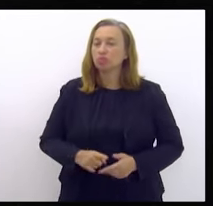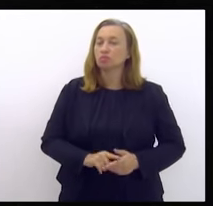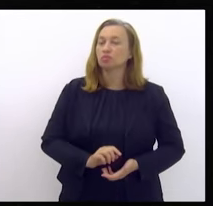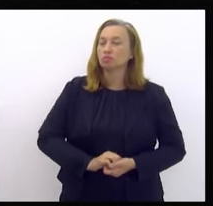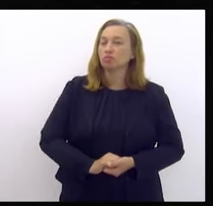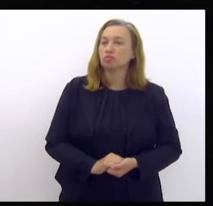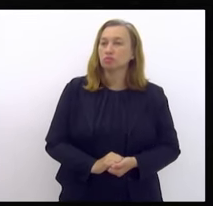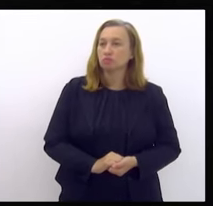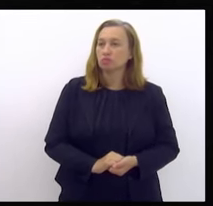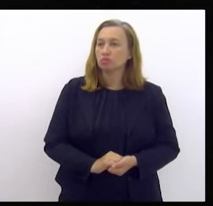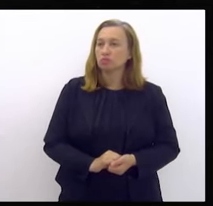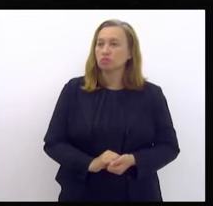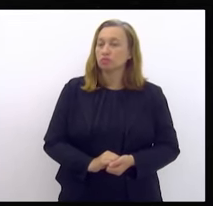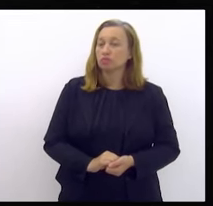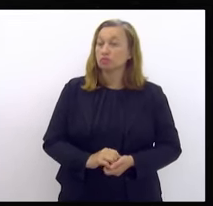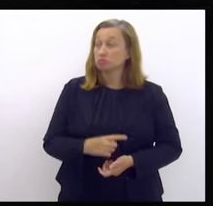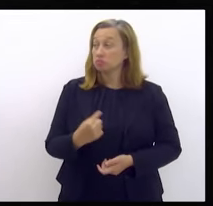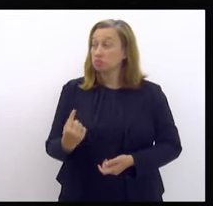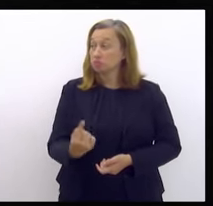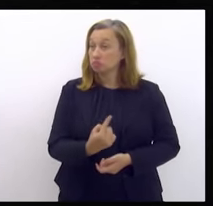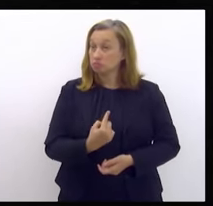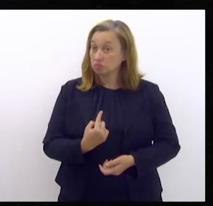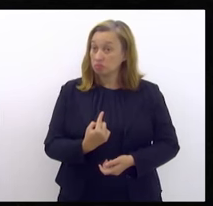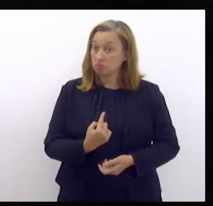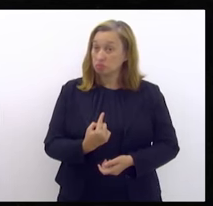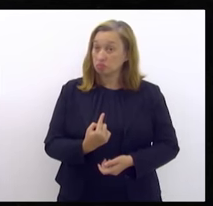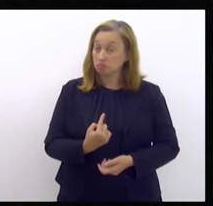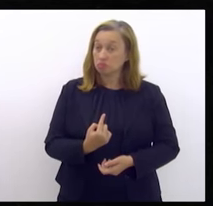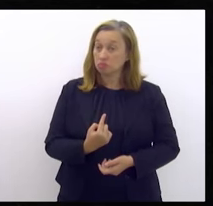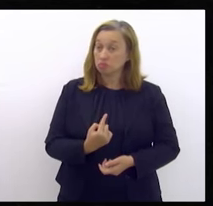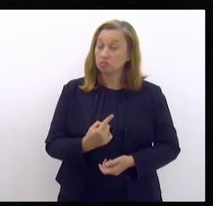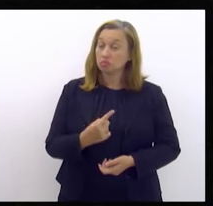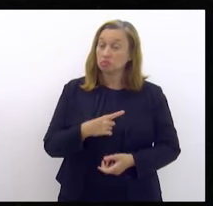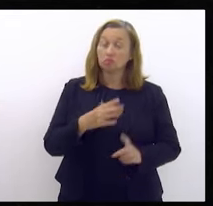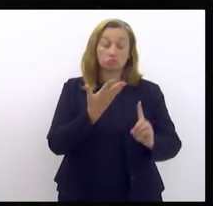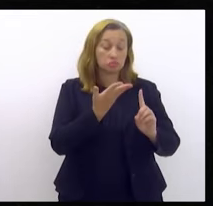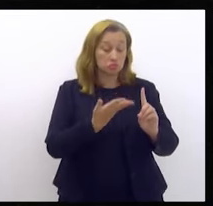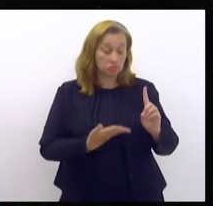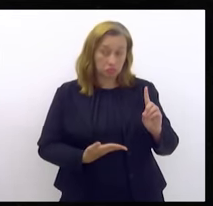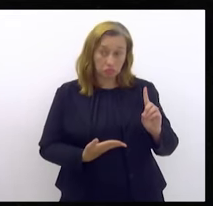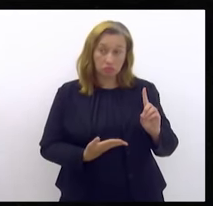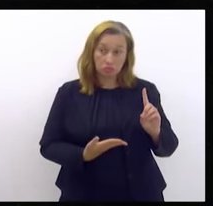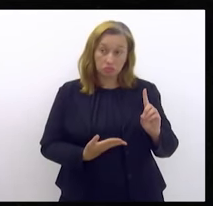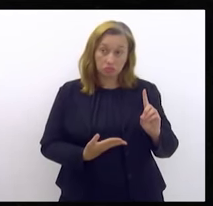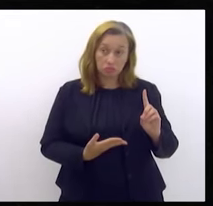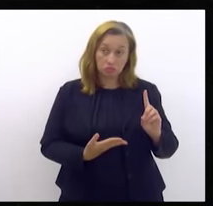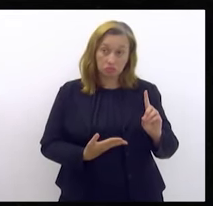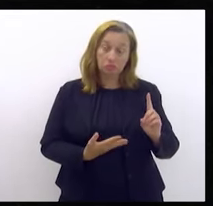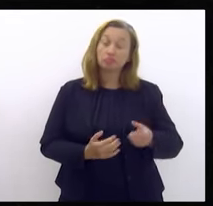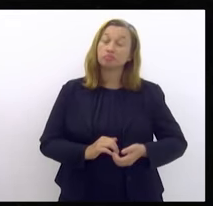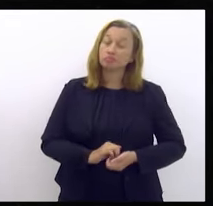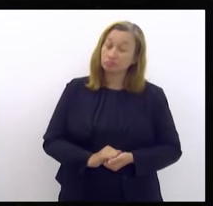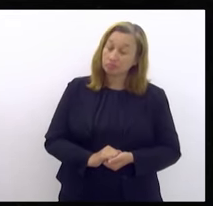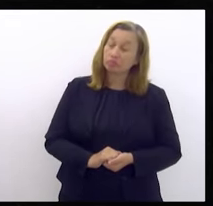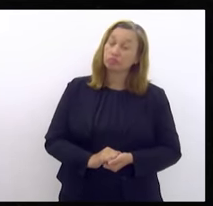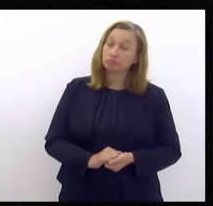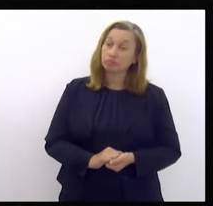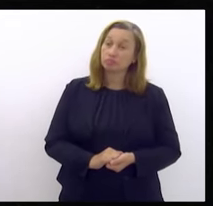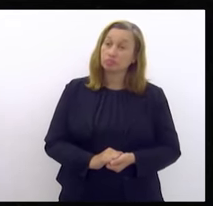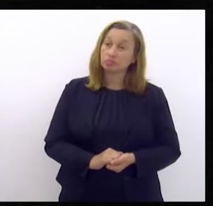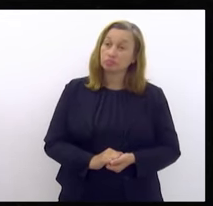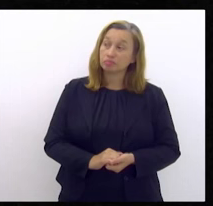negro. Nós temos nesta homenagem, nessa grande homenagem,